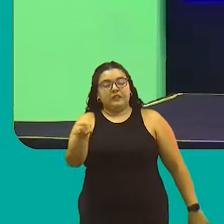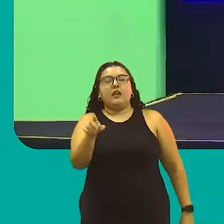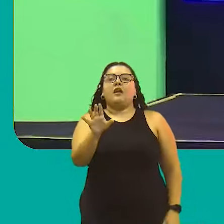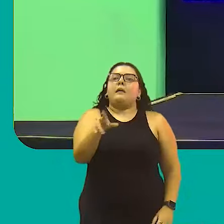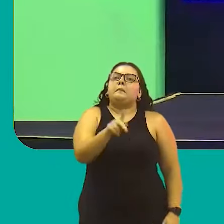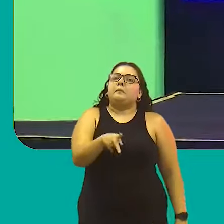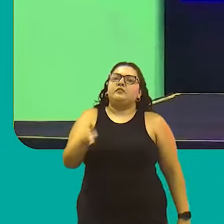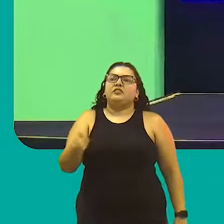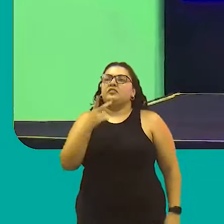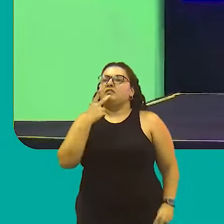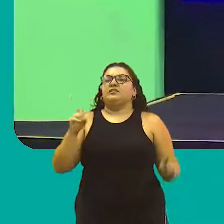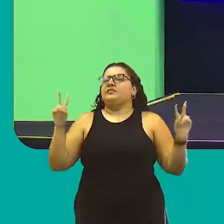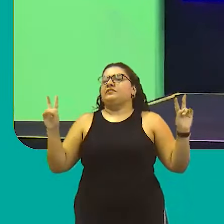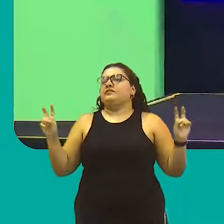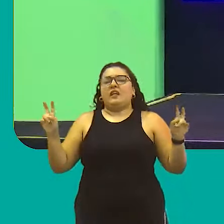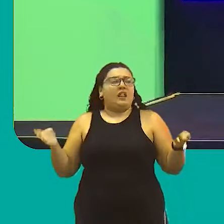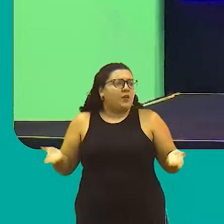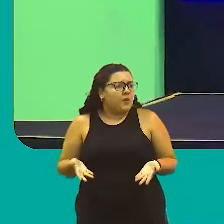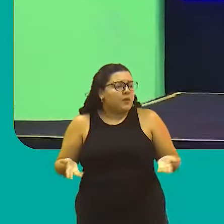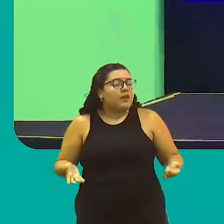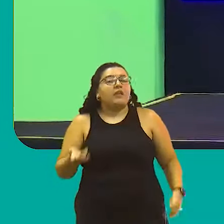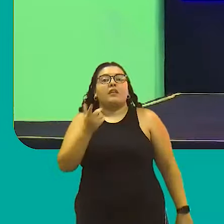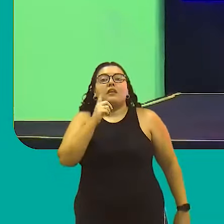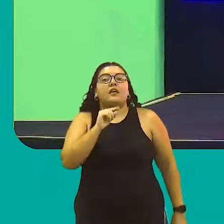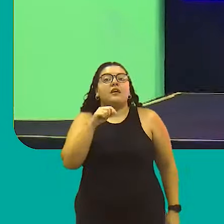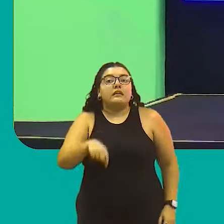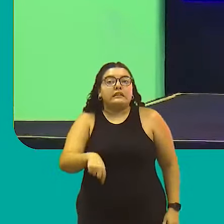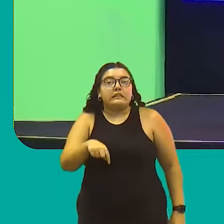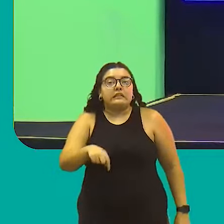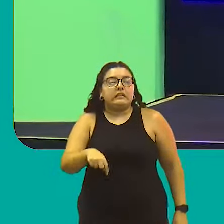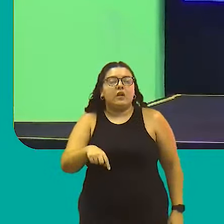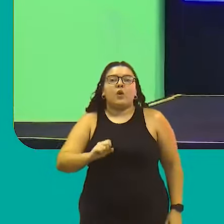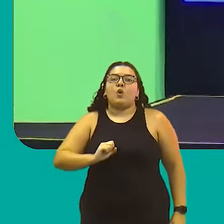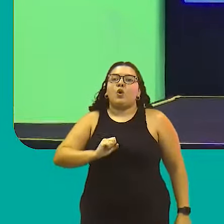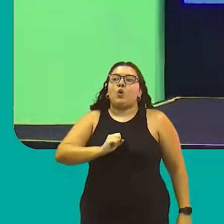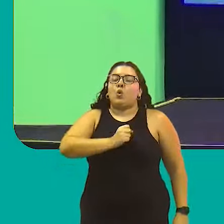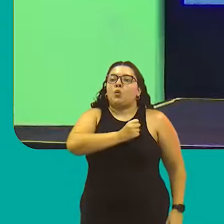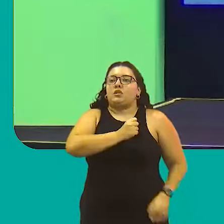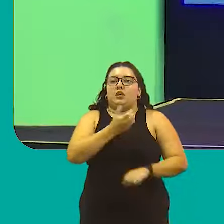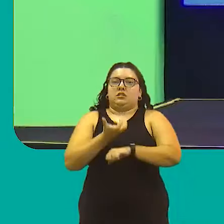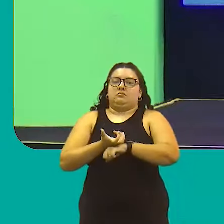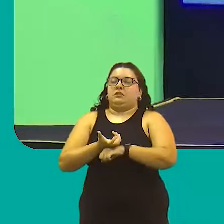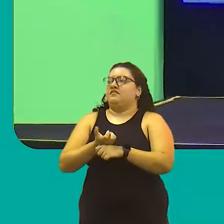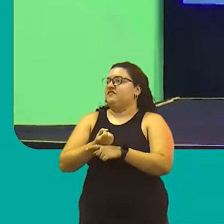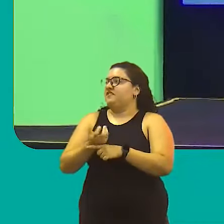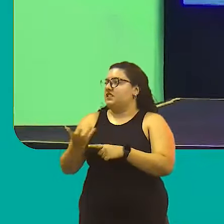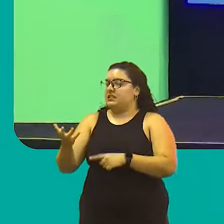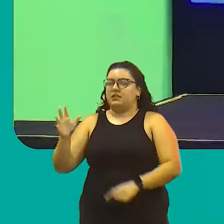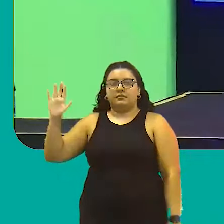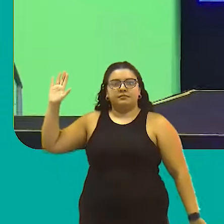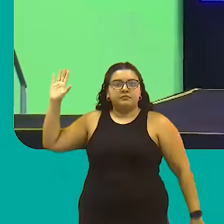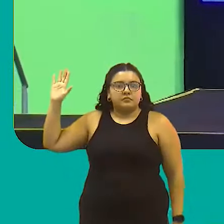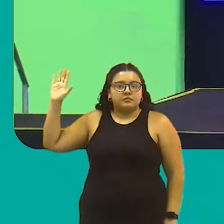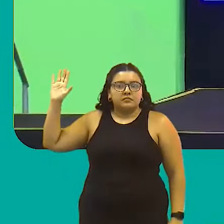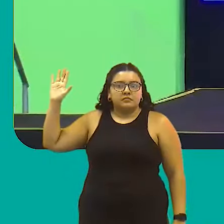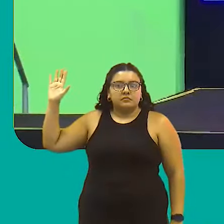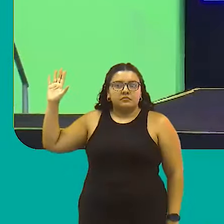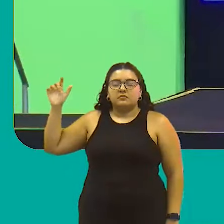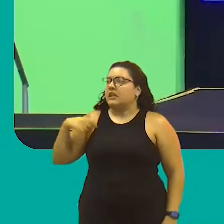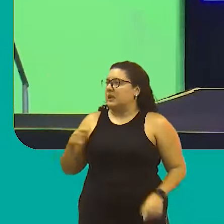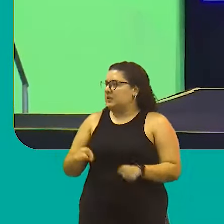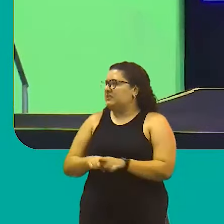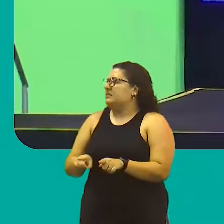não vou falar. Fale, quem aqui odeia física? Tamo junto, eu também. Que